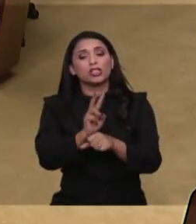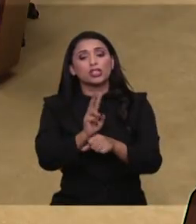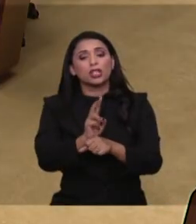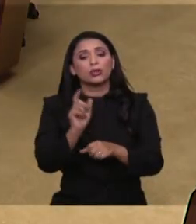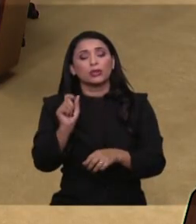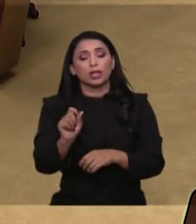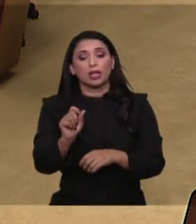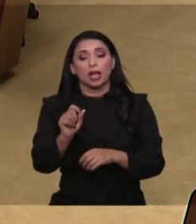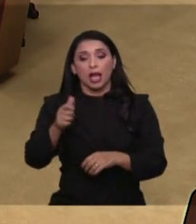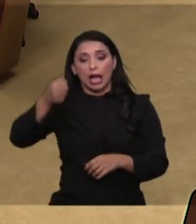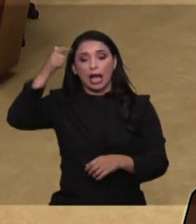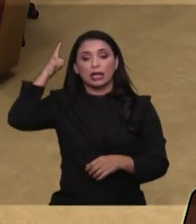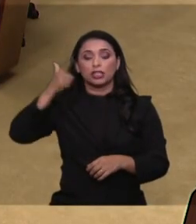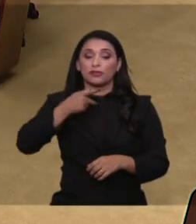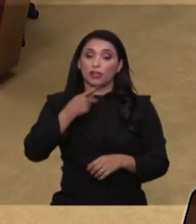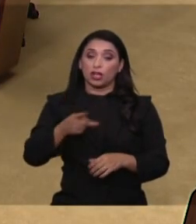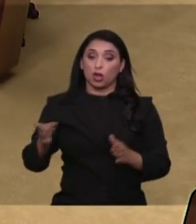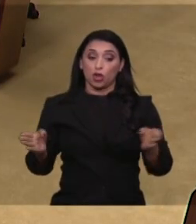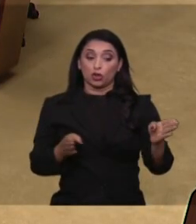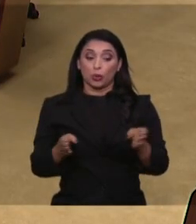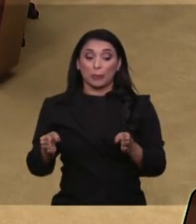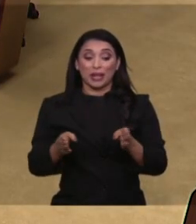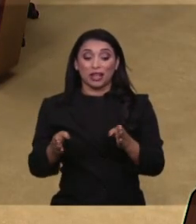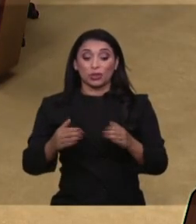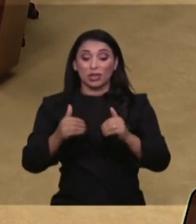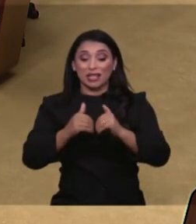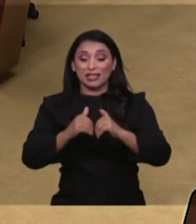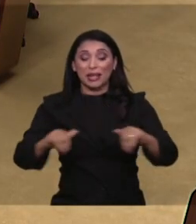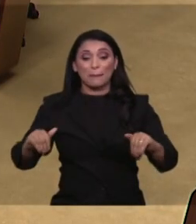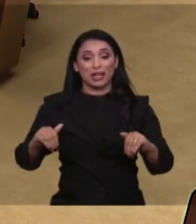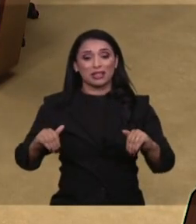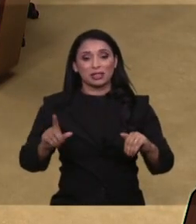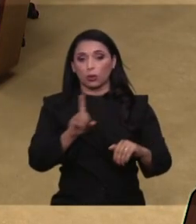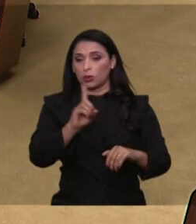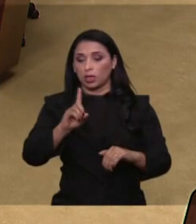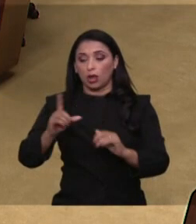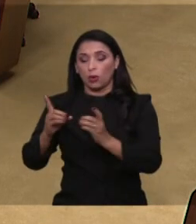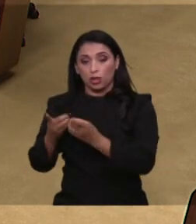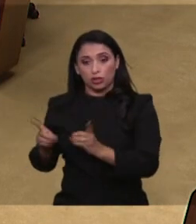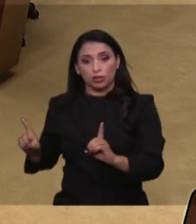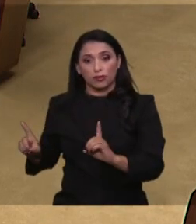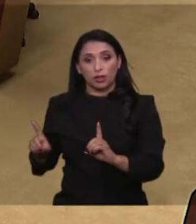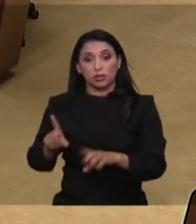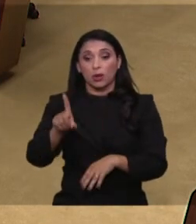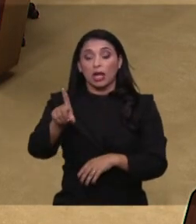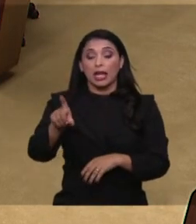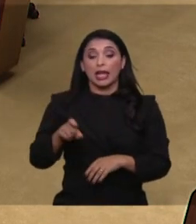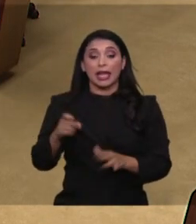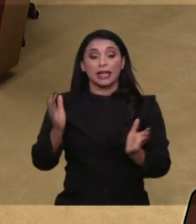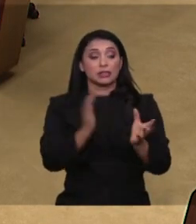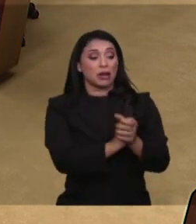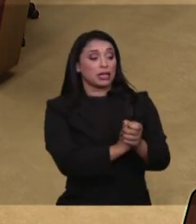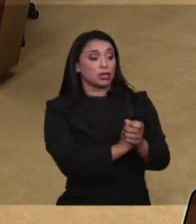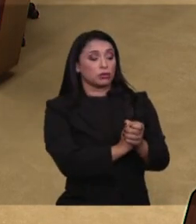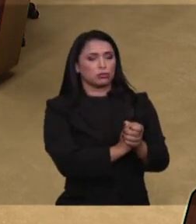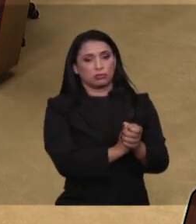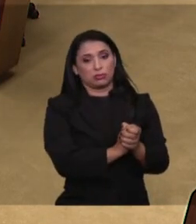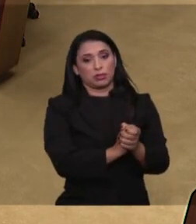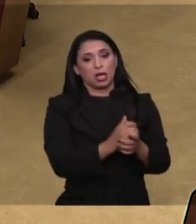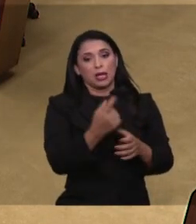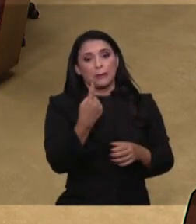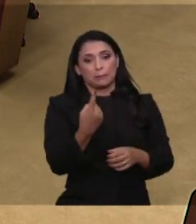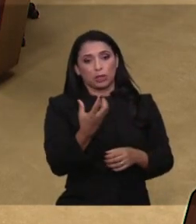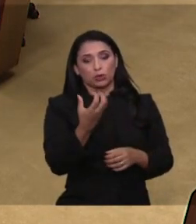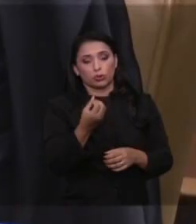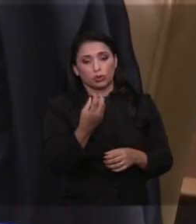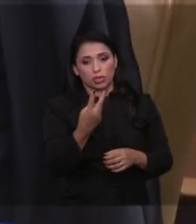em relação à separação, não ao divórcio. Ao divórcio, sim. Ex-cônjuge. O 1240,